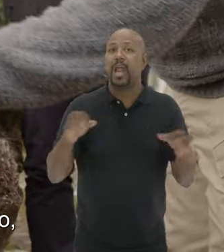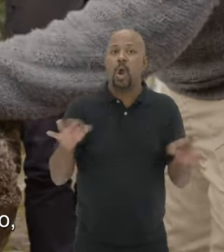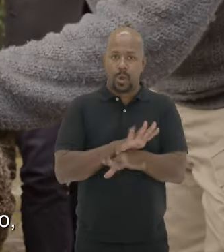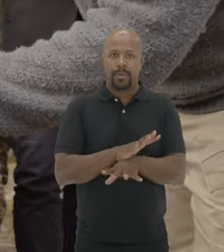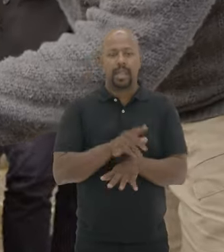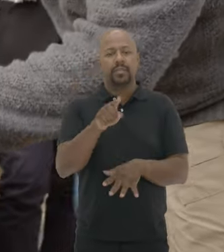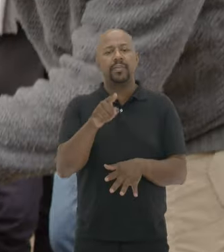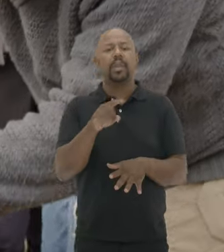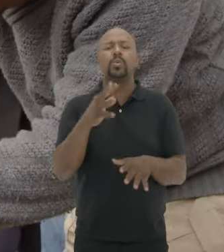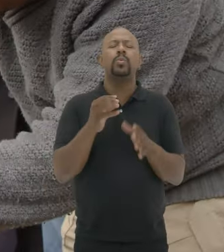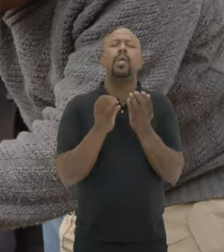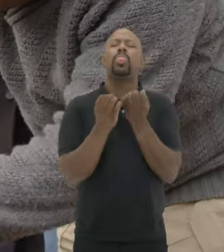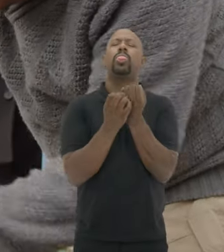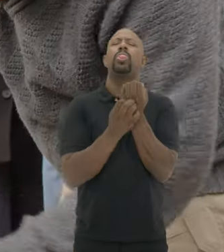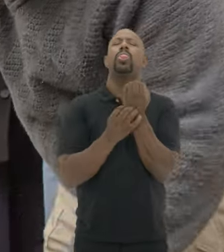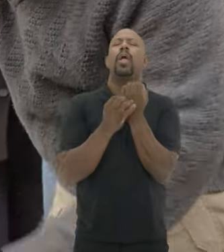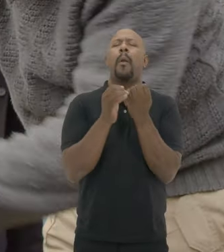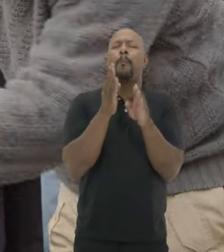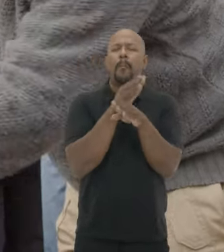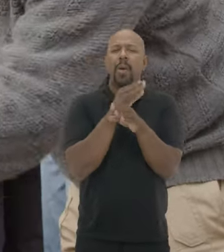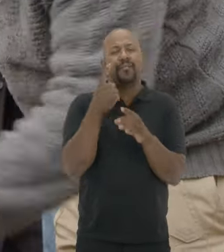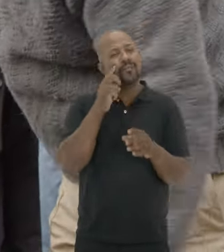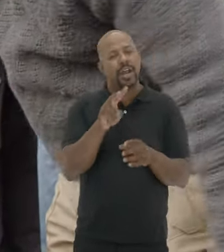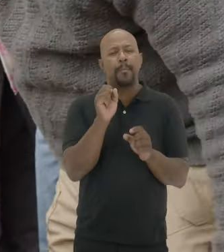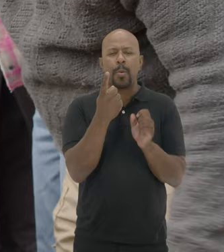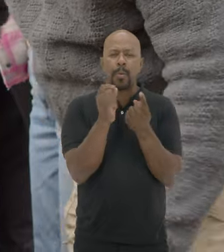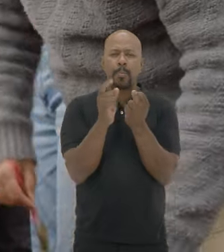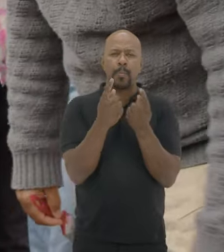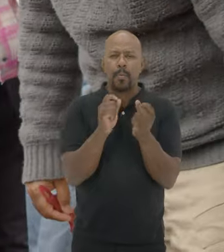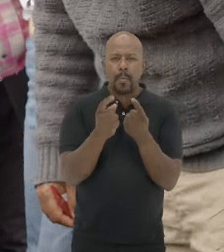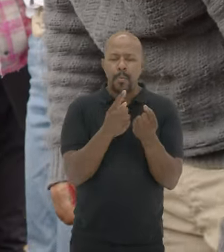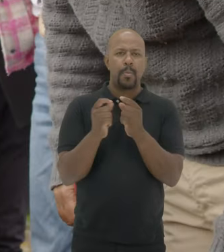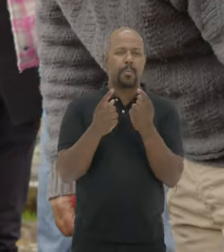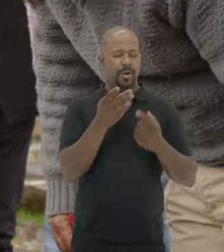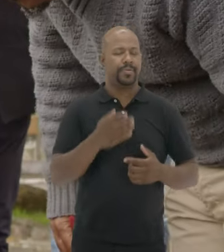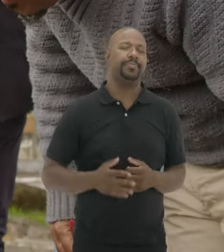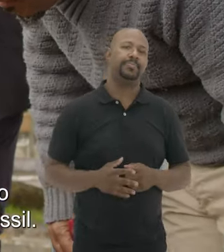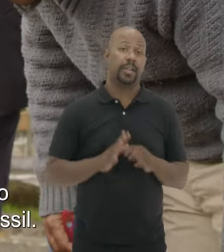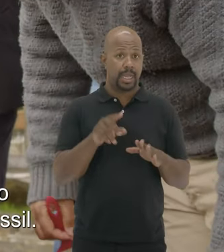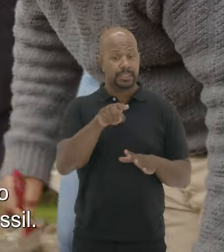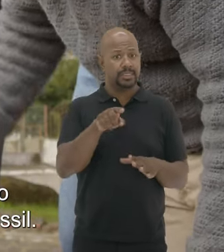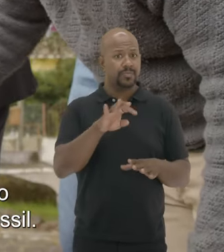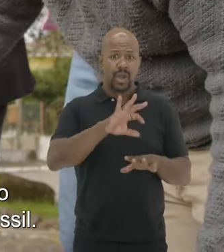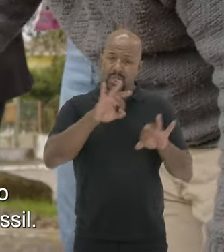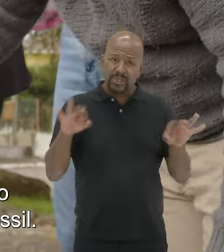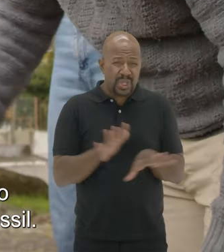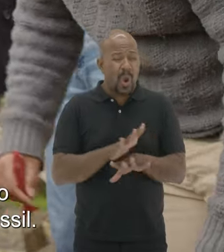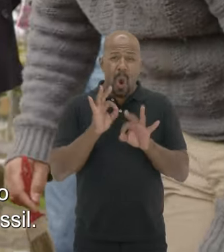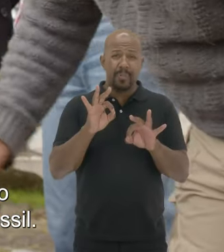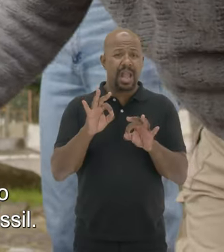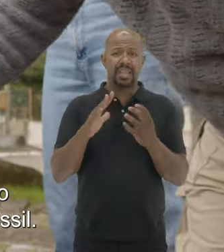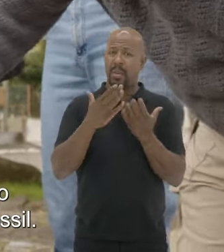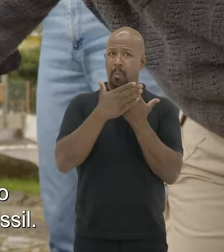não está completo isso fica tudo poroso e tu consegue ver os buraquinhos através mas aqui o processo ele